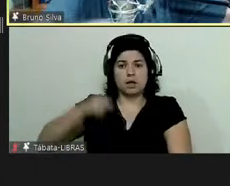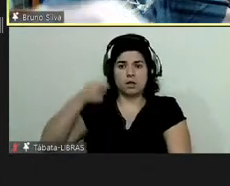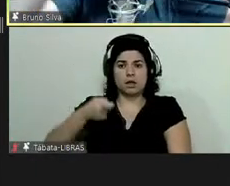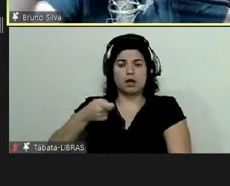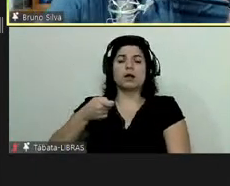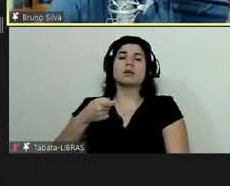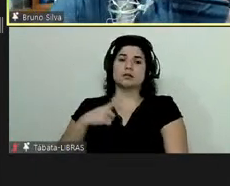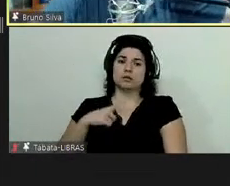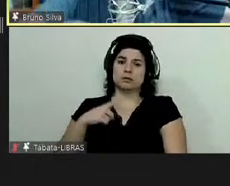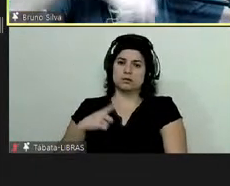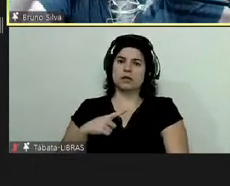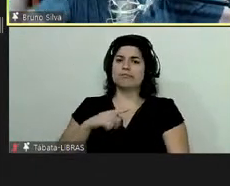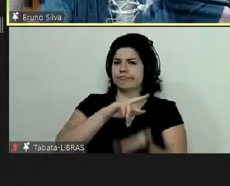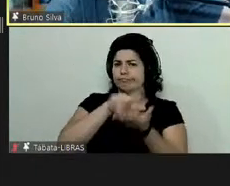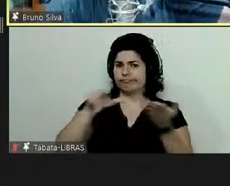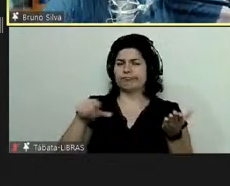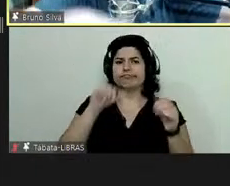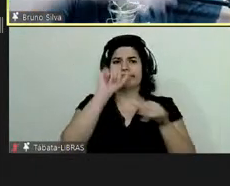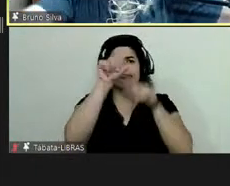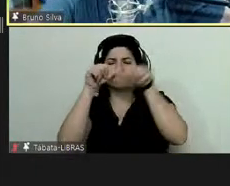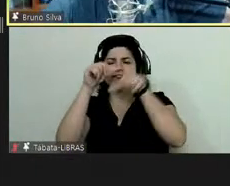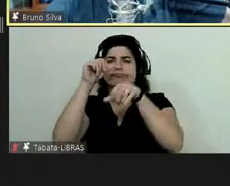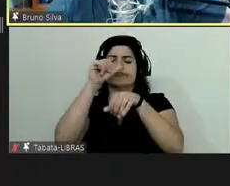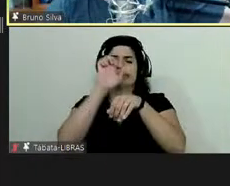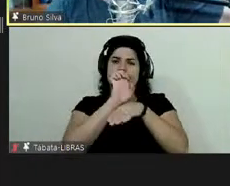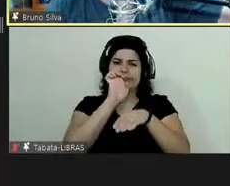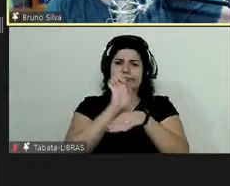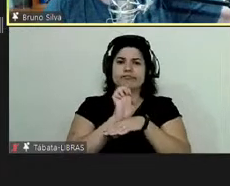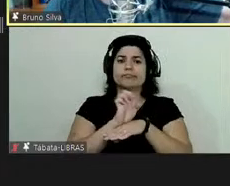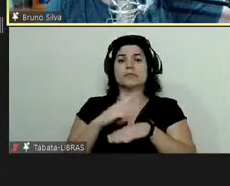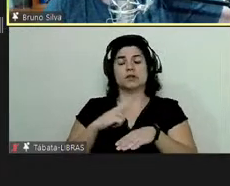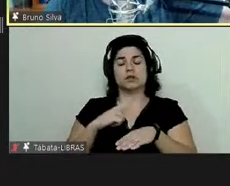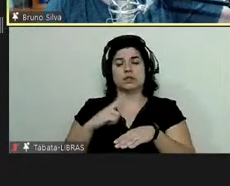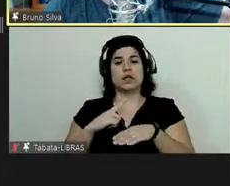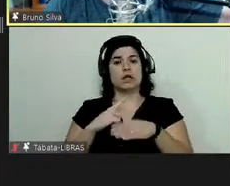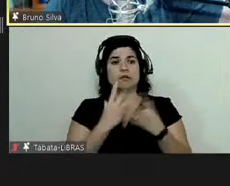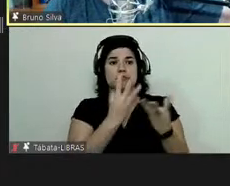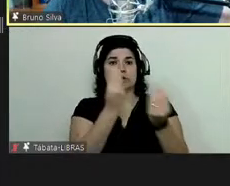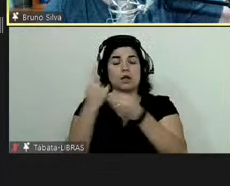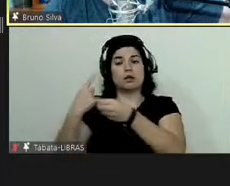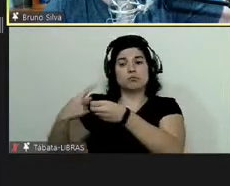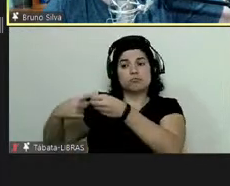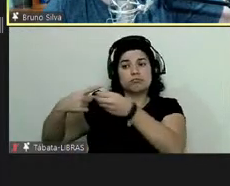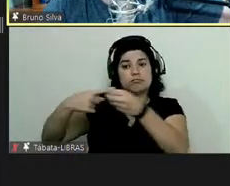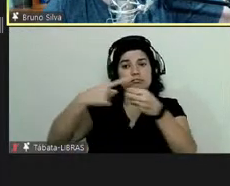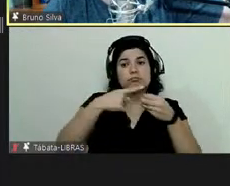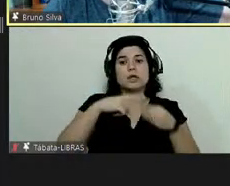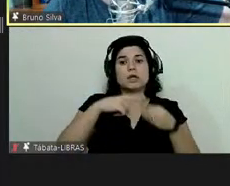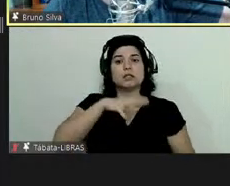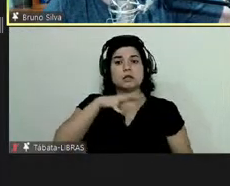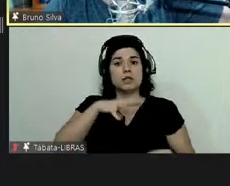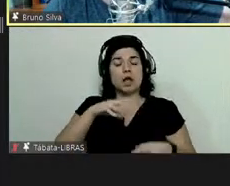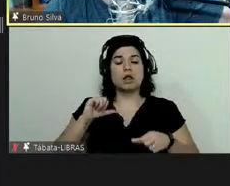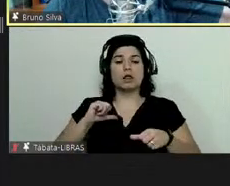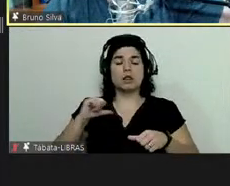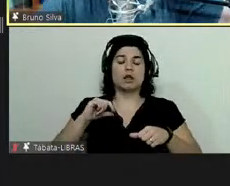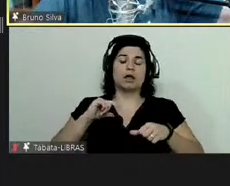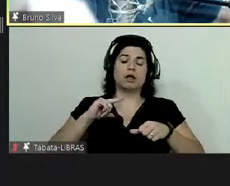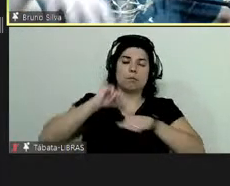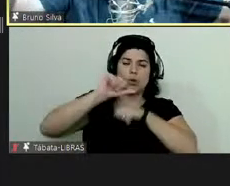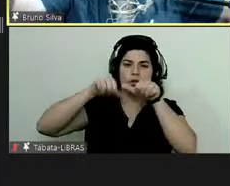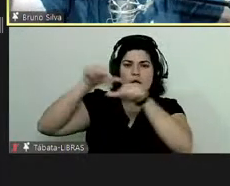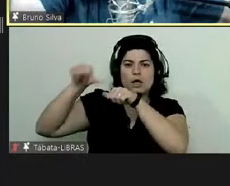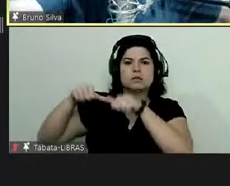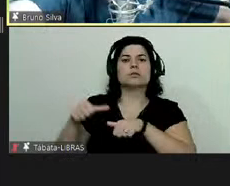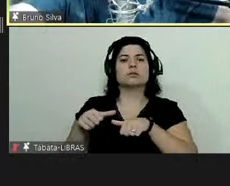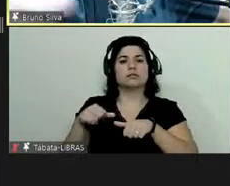política intervenção nos Estados intervenção né em vários municípios que eram interesse estratégico aí da união e